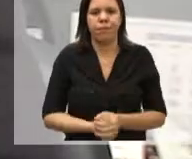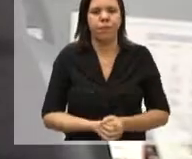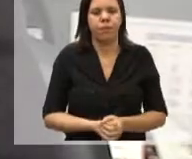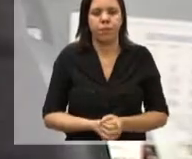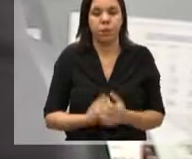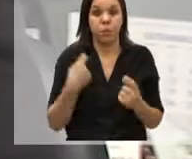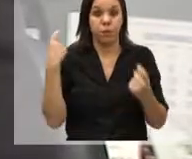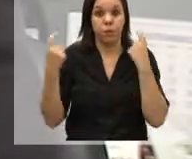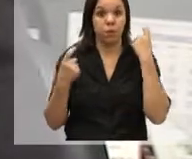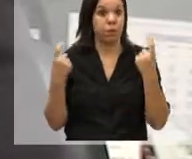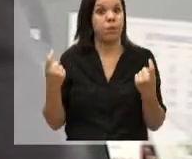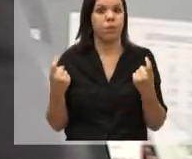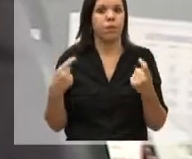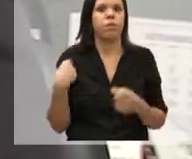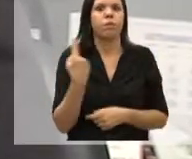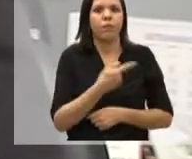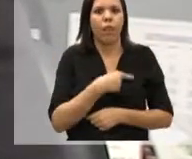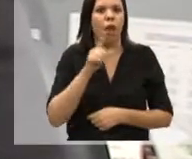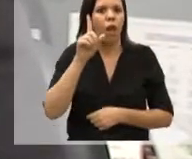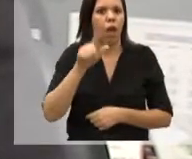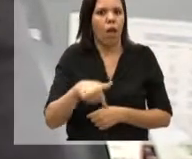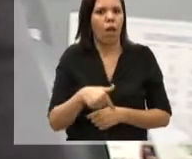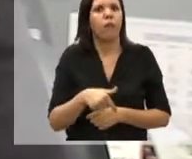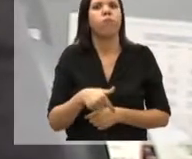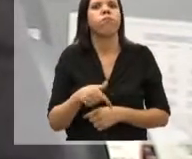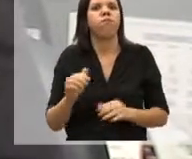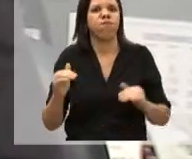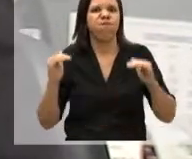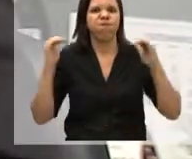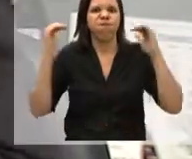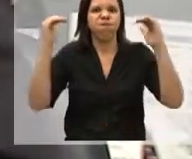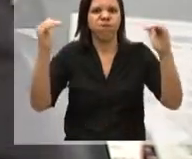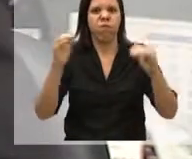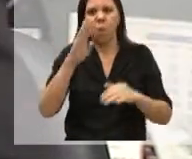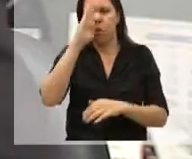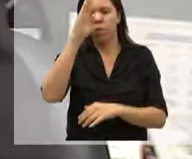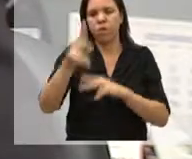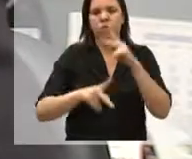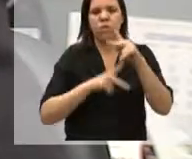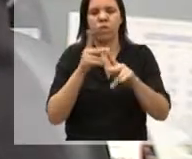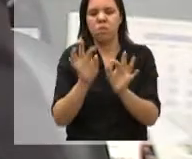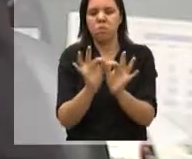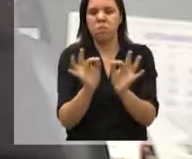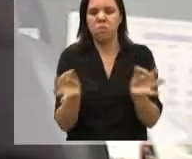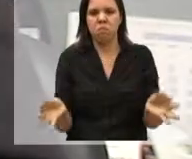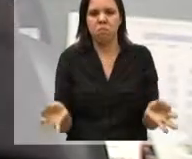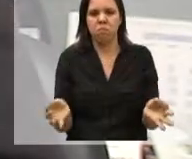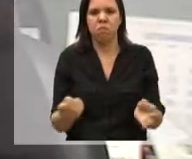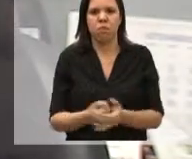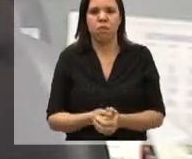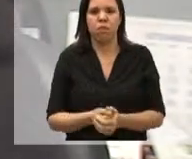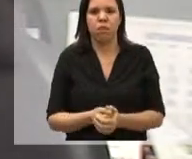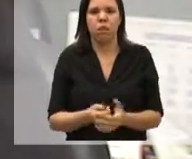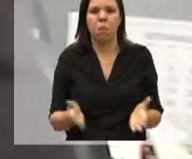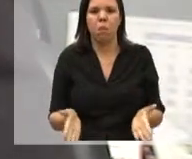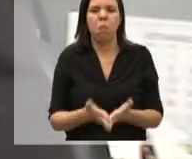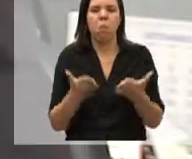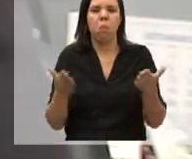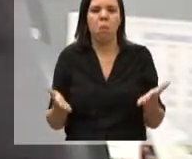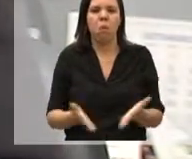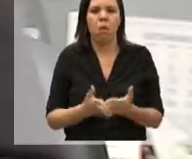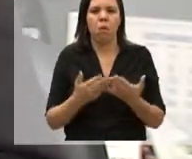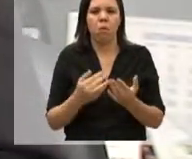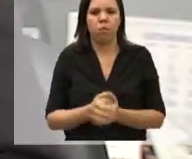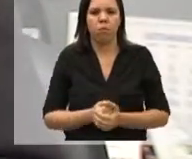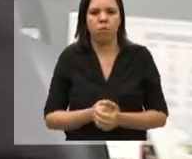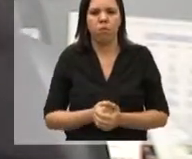a preocupação nossa é muito grande, principalmente com aquelas pessoas mais simples, né? Com aquelas pessoas mais humildes,